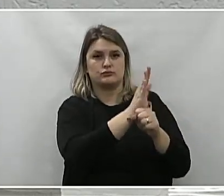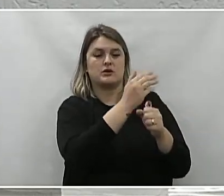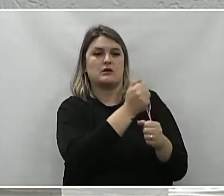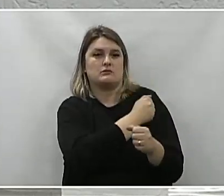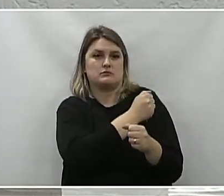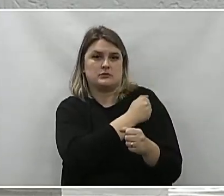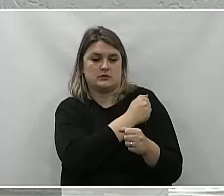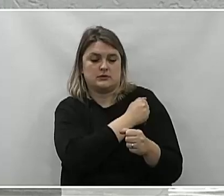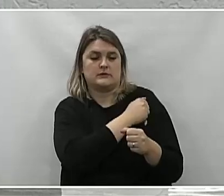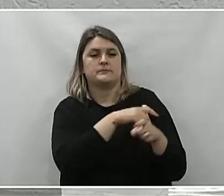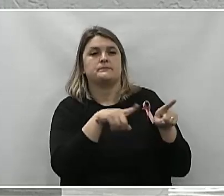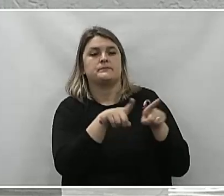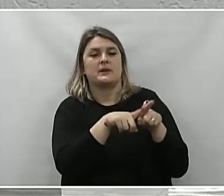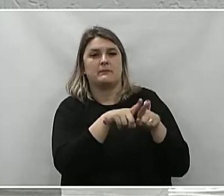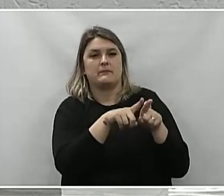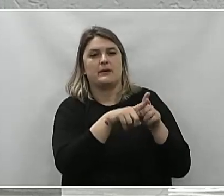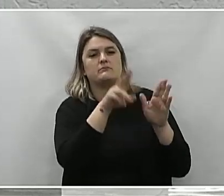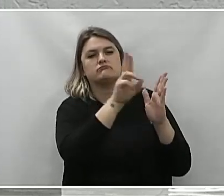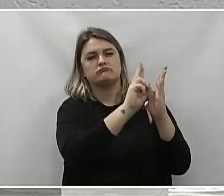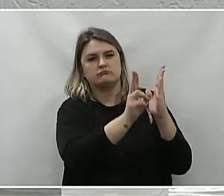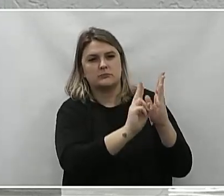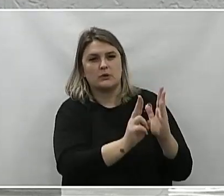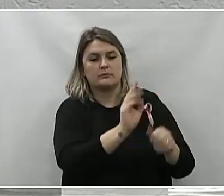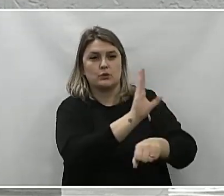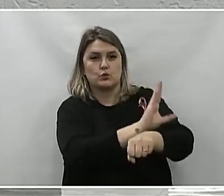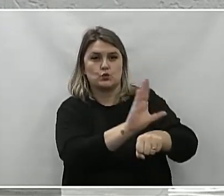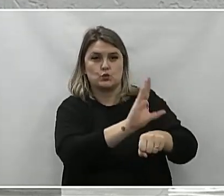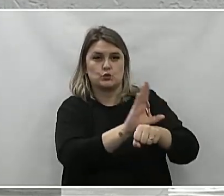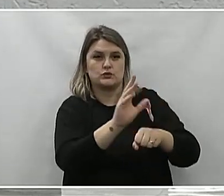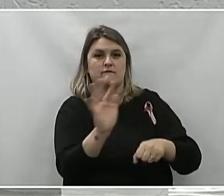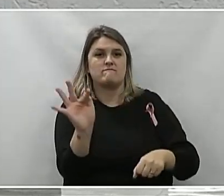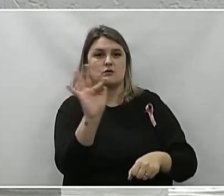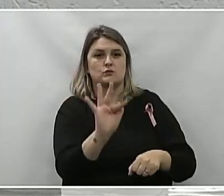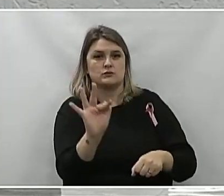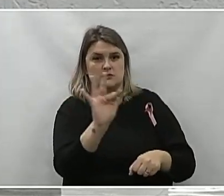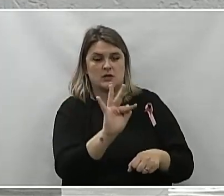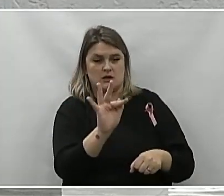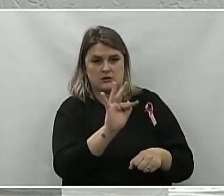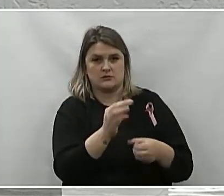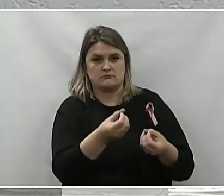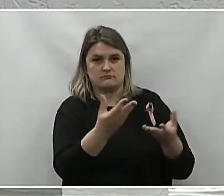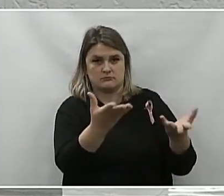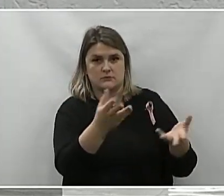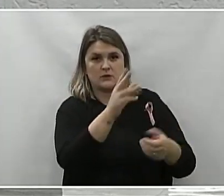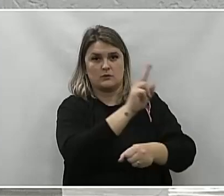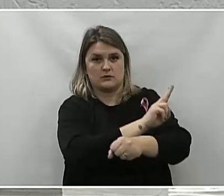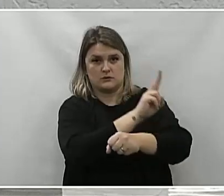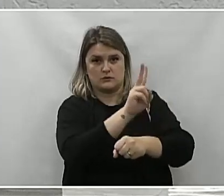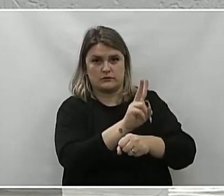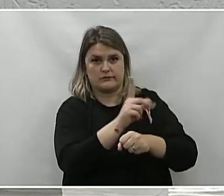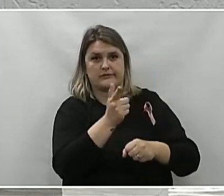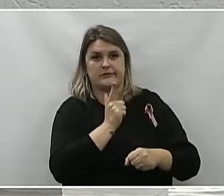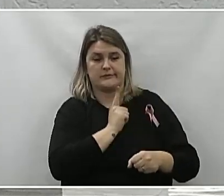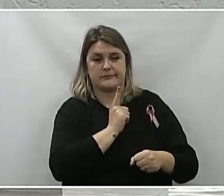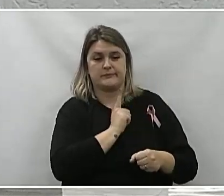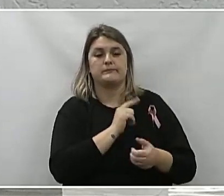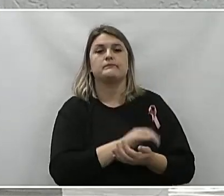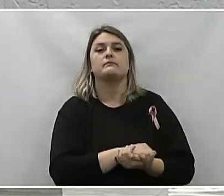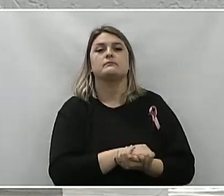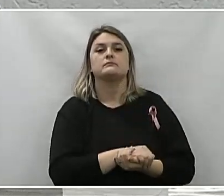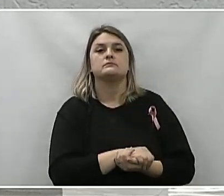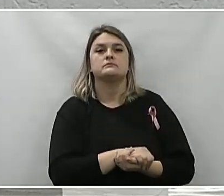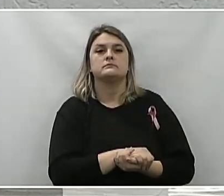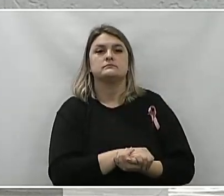aos estudantes considerando a relação de cursos de graduação ofertados pelo Centro Universitário de União da Vitória